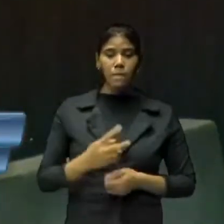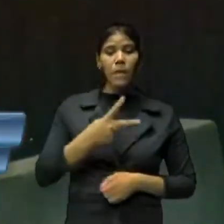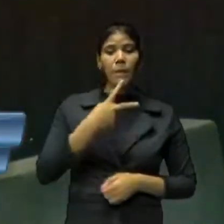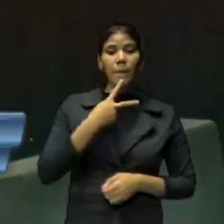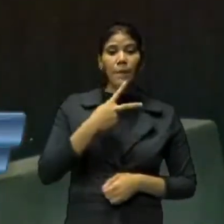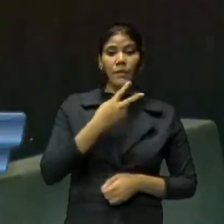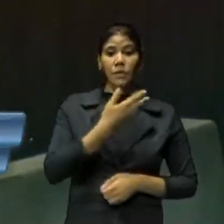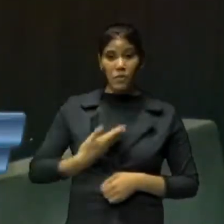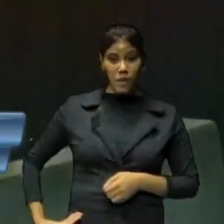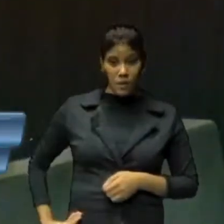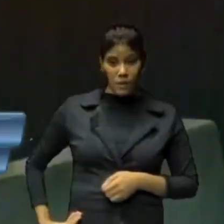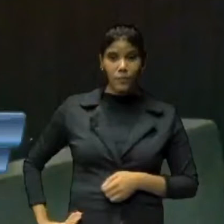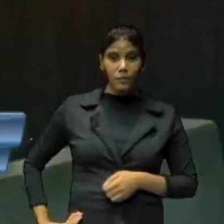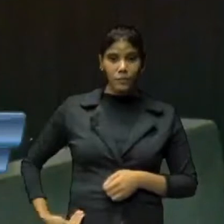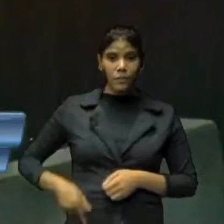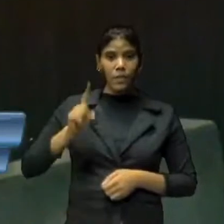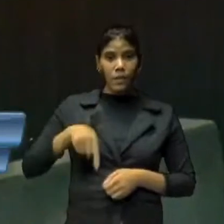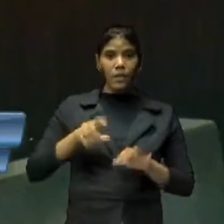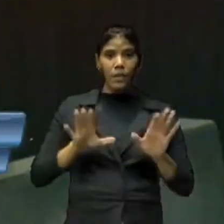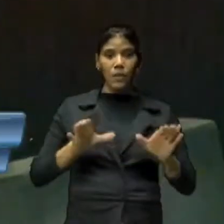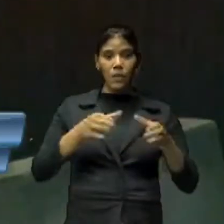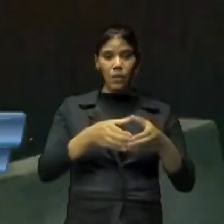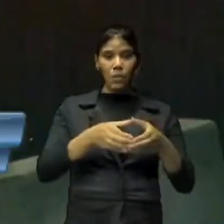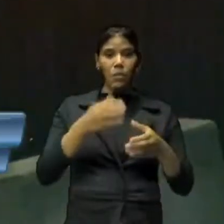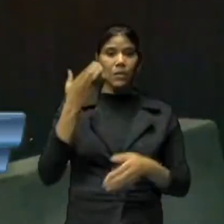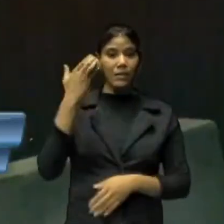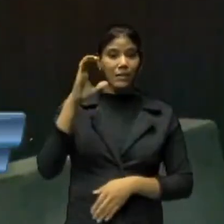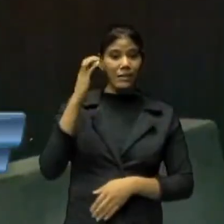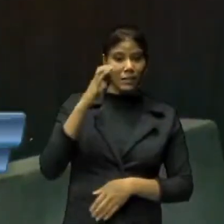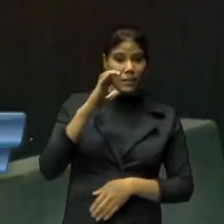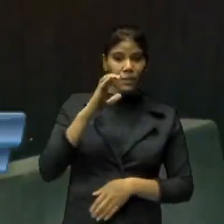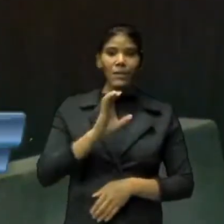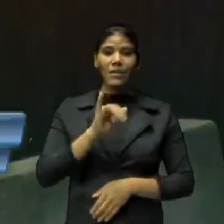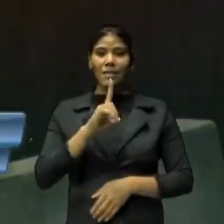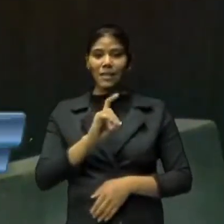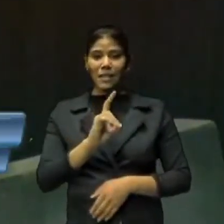O partido do governo, que é grupo